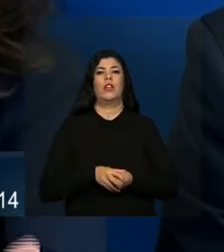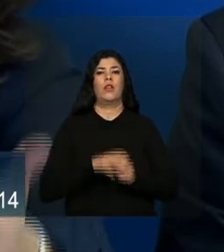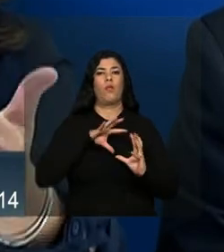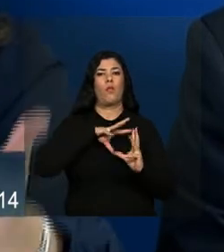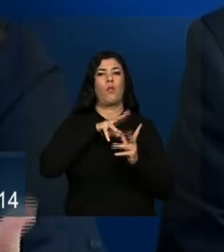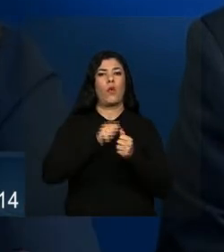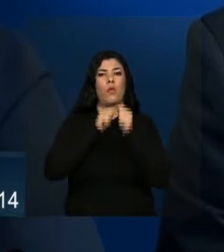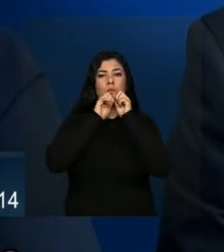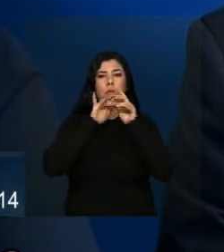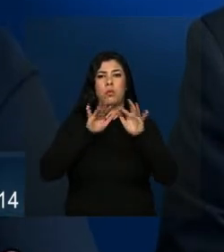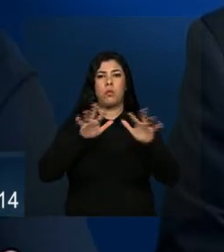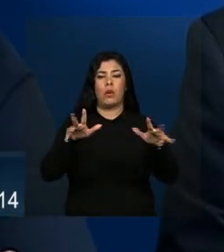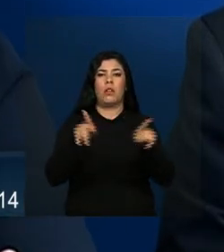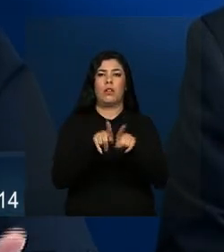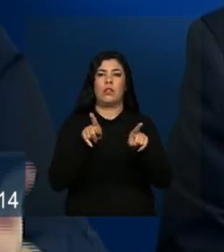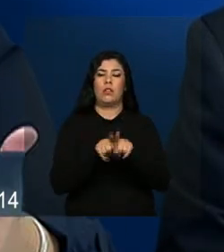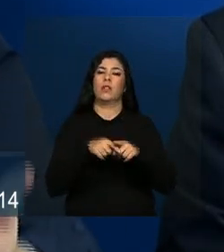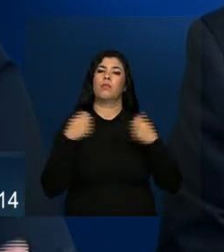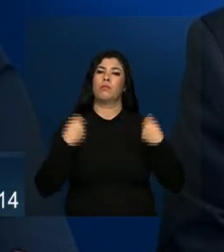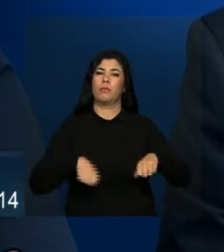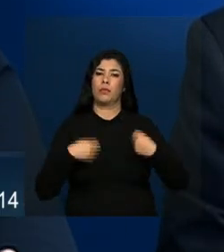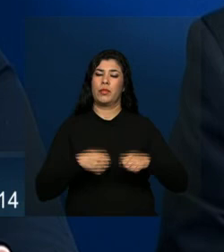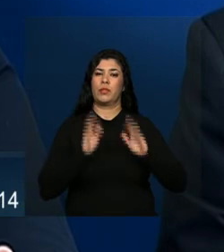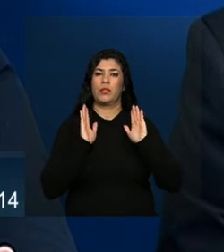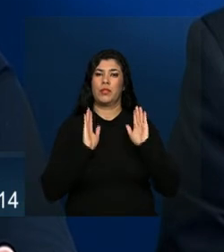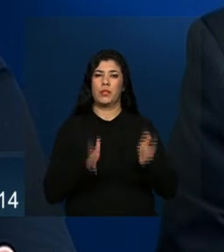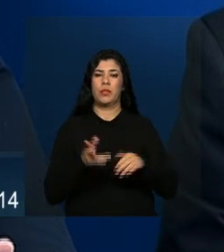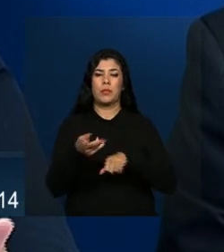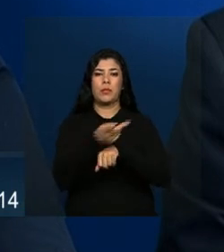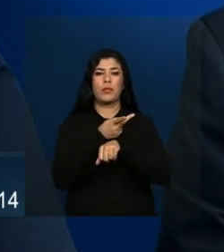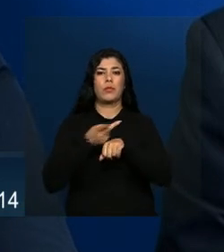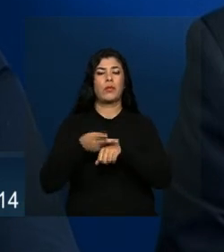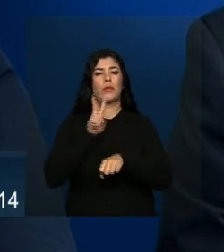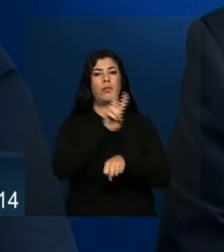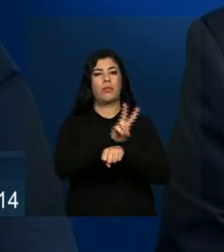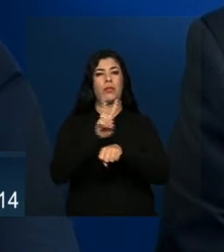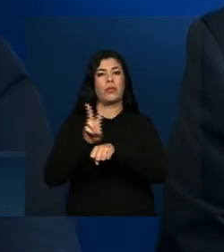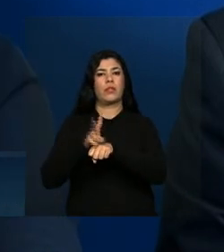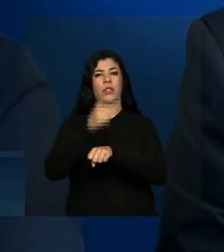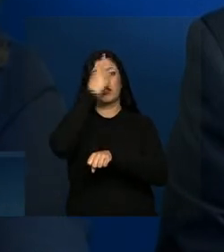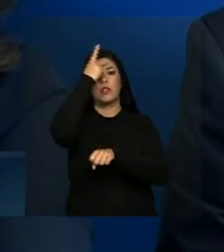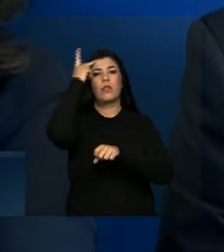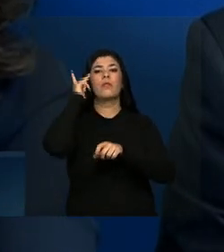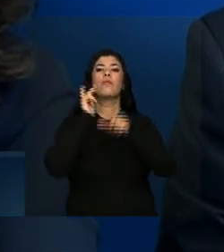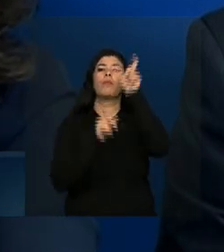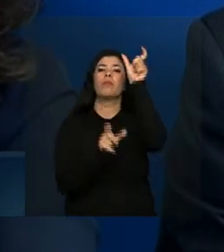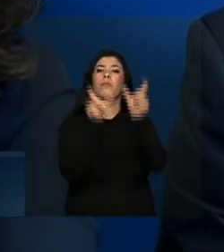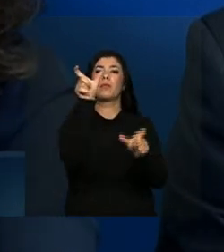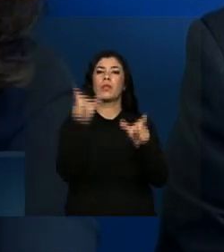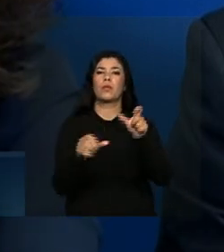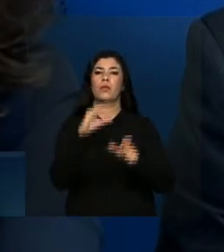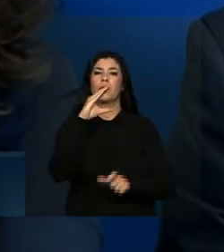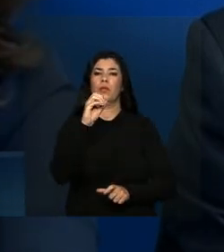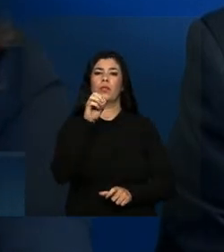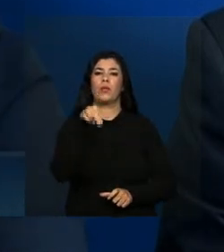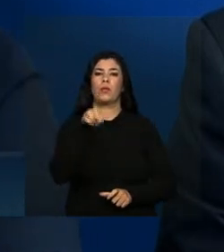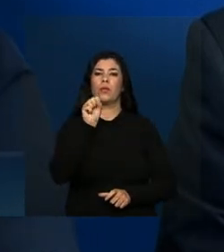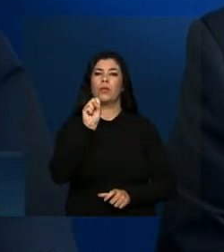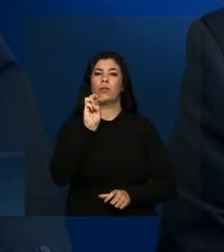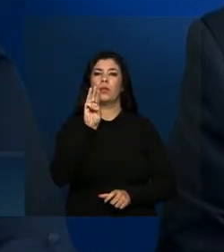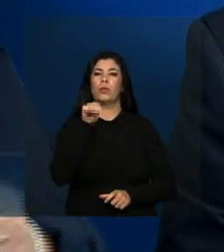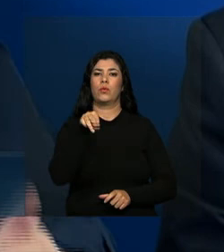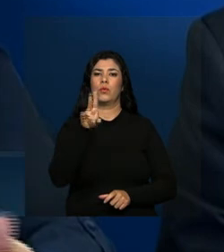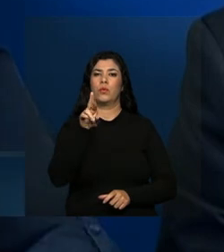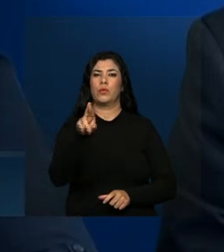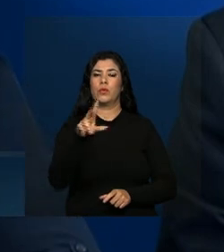globalizados é necessário também buscar que a proteção do Consumidor seja também globalizado